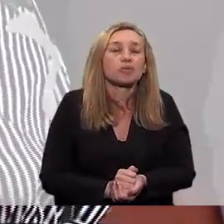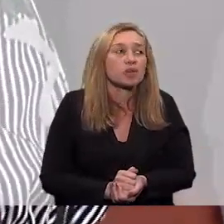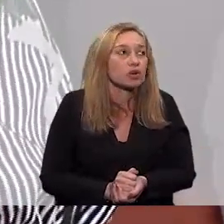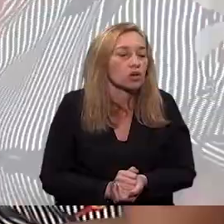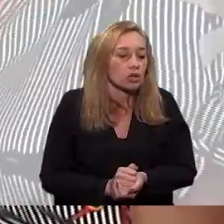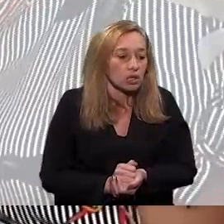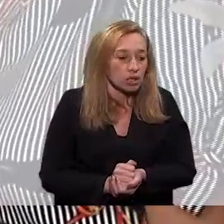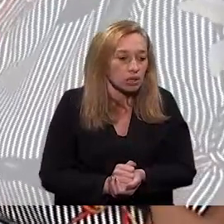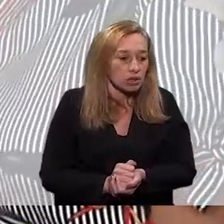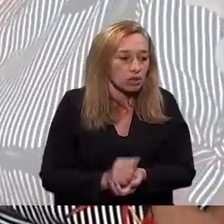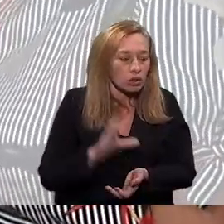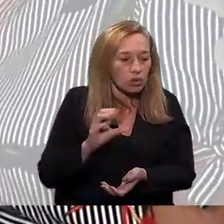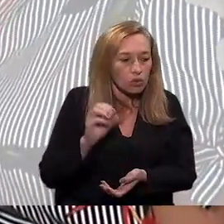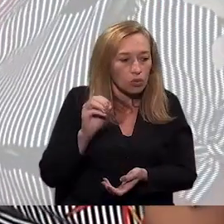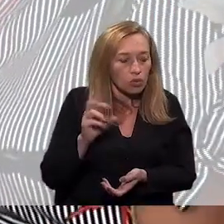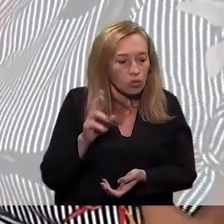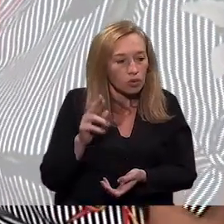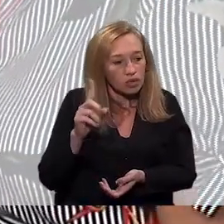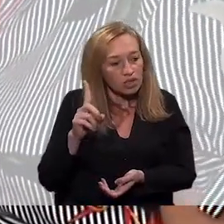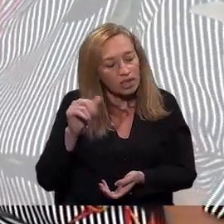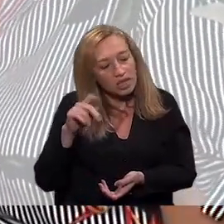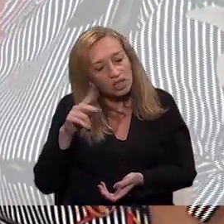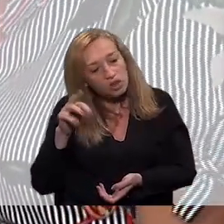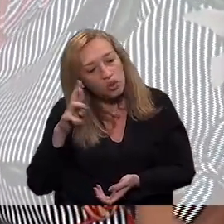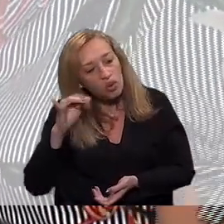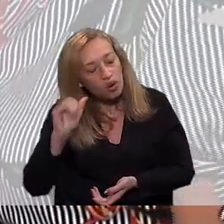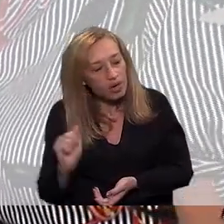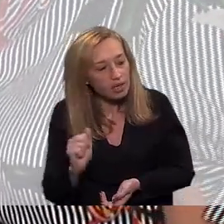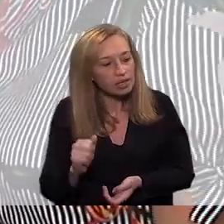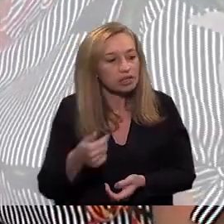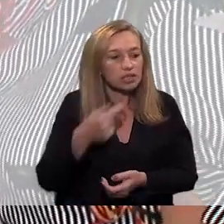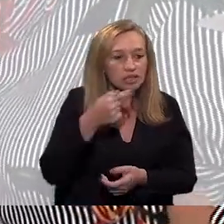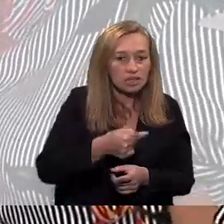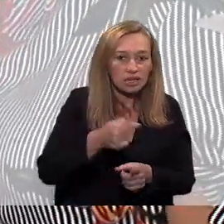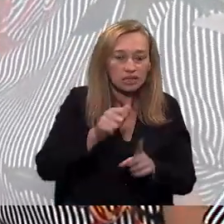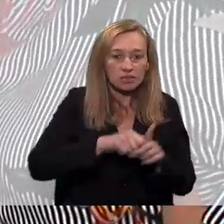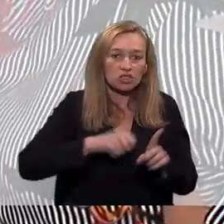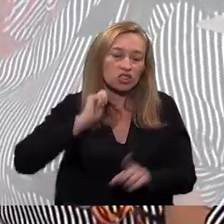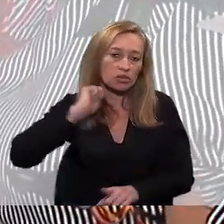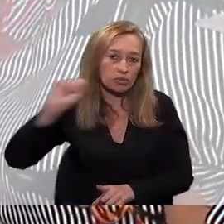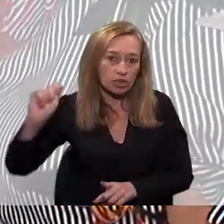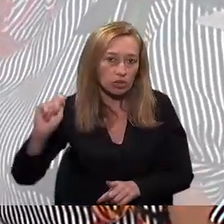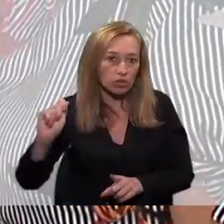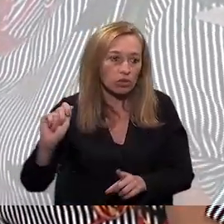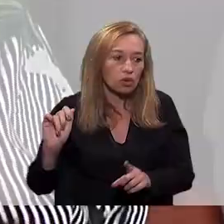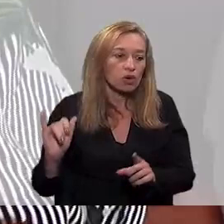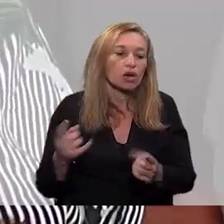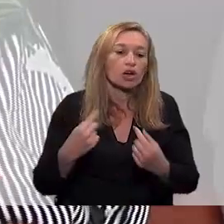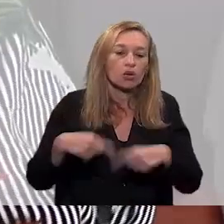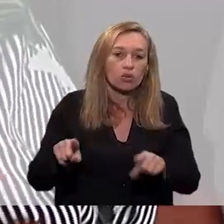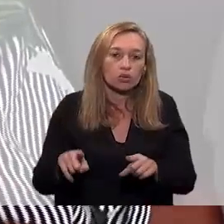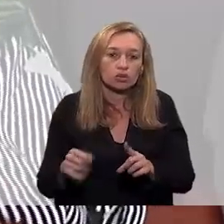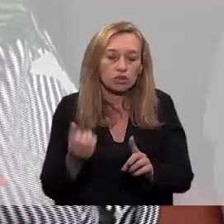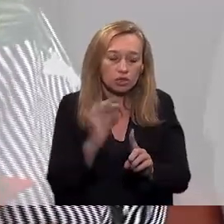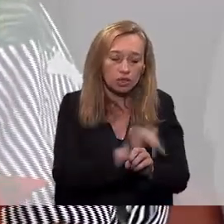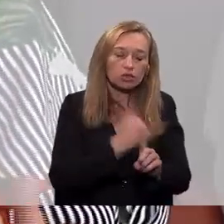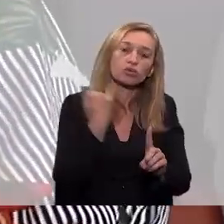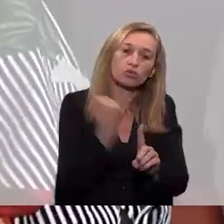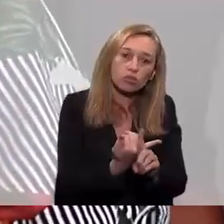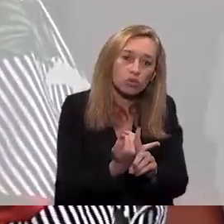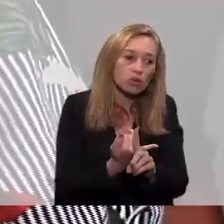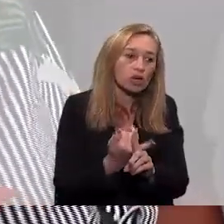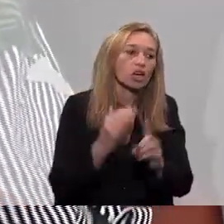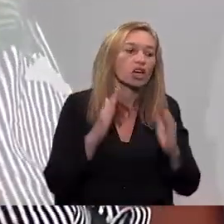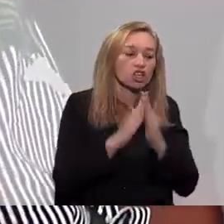Quanto coordenadora, dia 7 de abril é um dia nacional de combate ao bullying, então, tanto na escola pública quanto